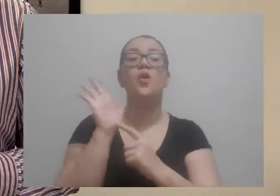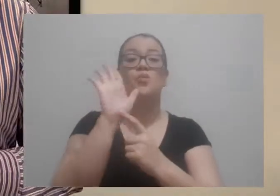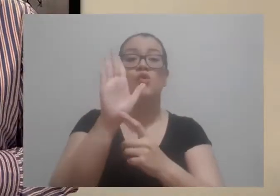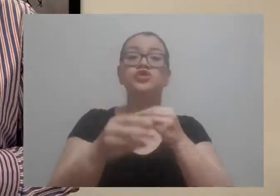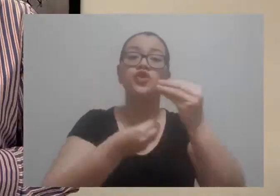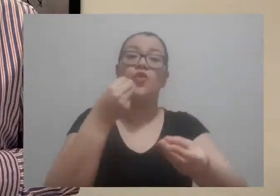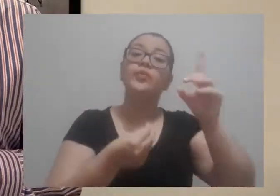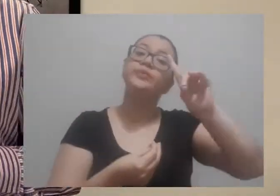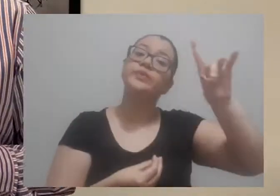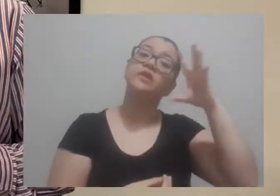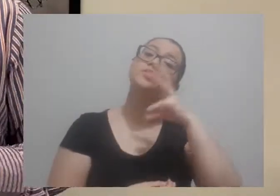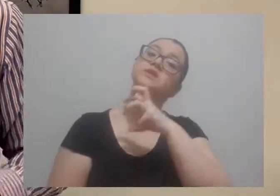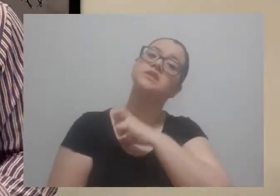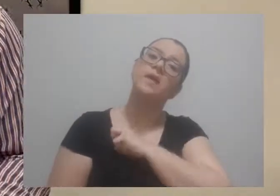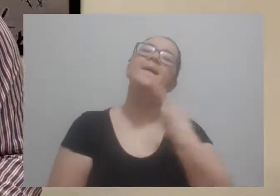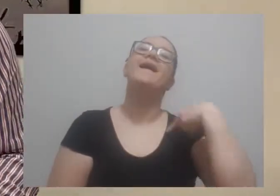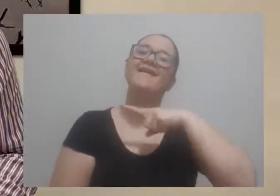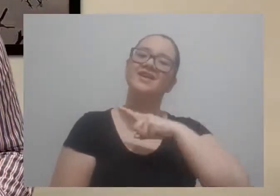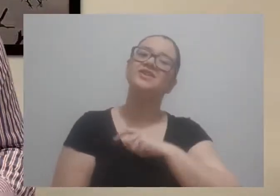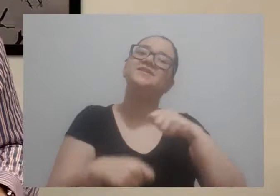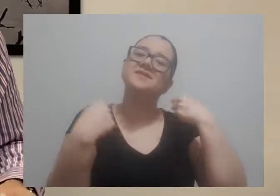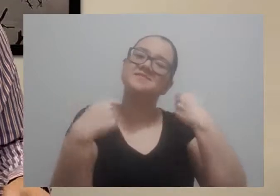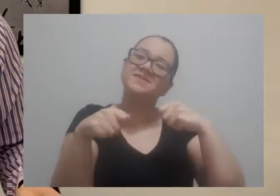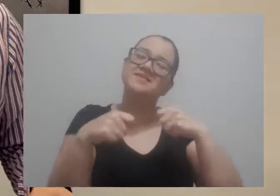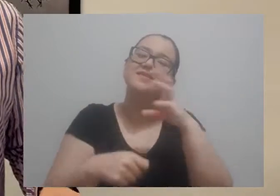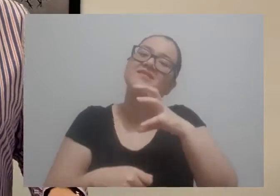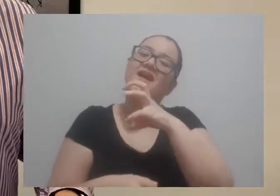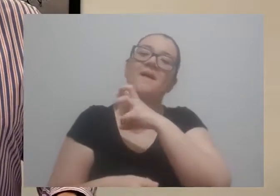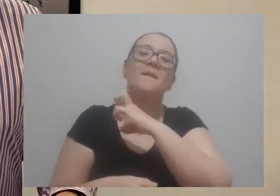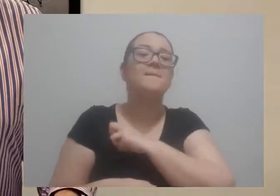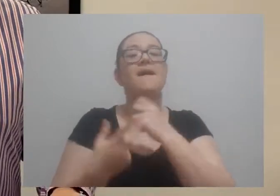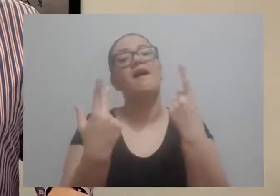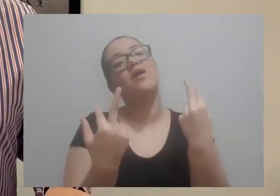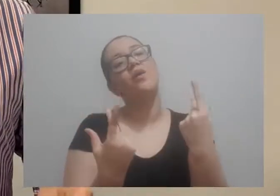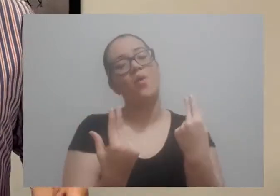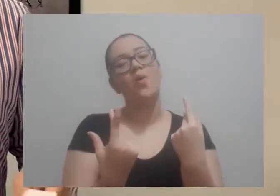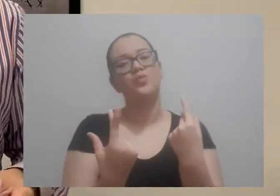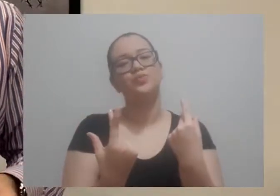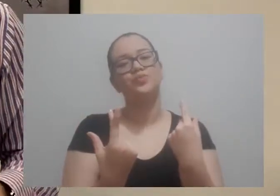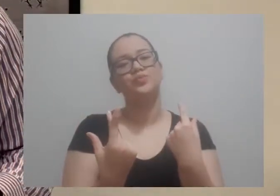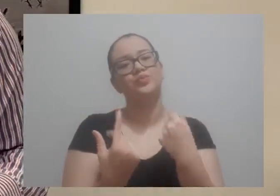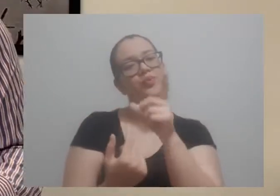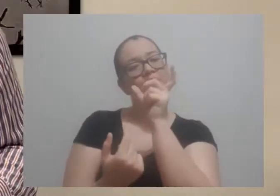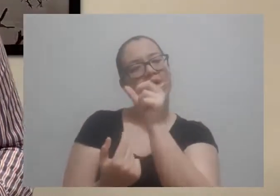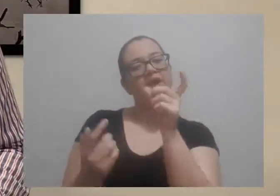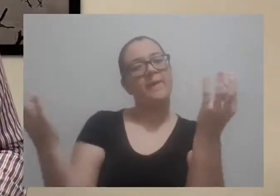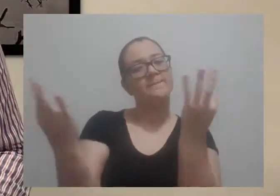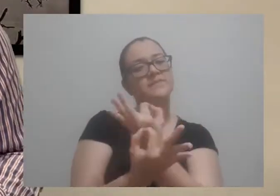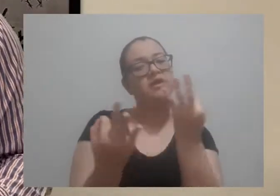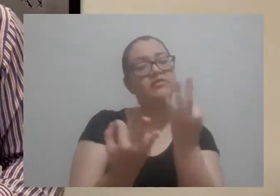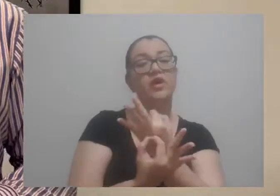no versículo 48, quando ele diz ser de perfeitos. Essa perfeição, apesar também de ser